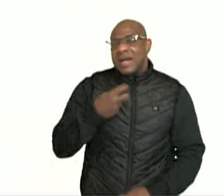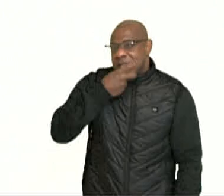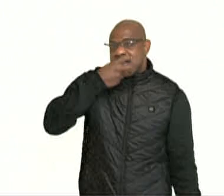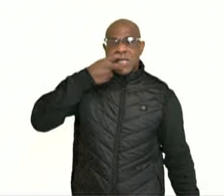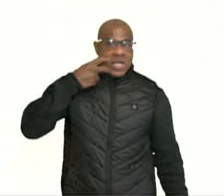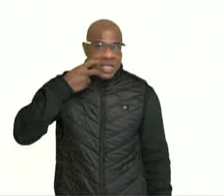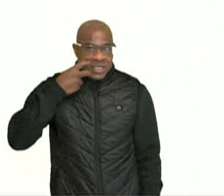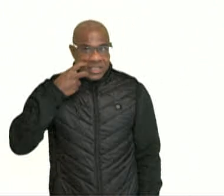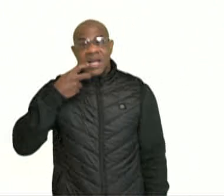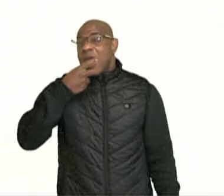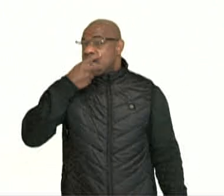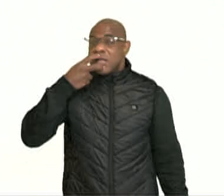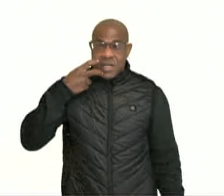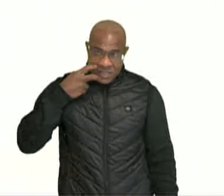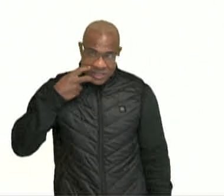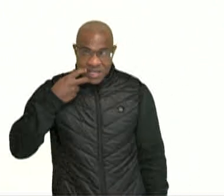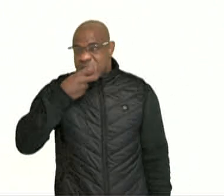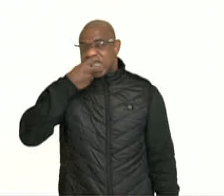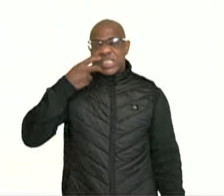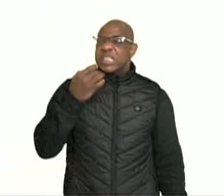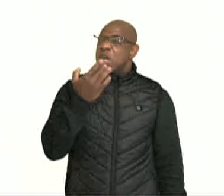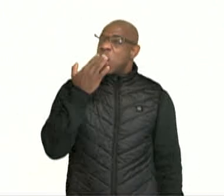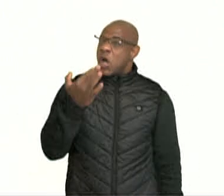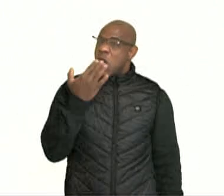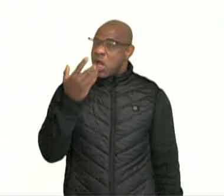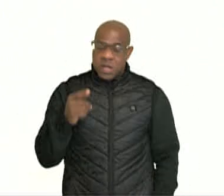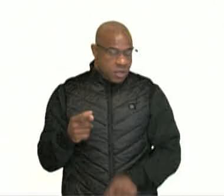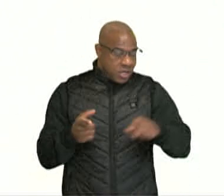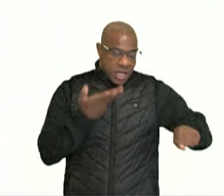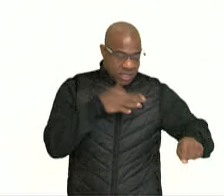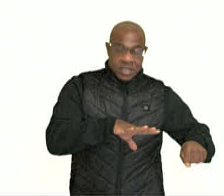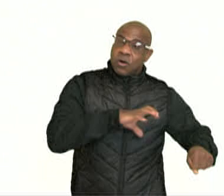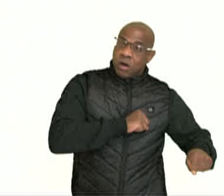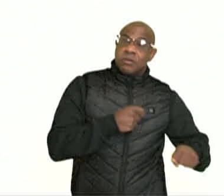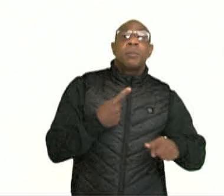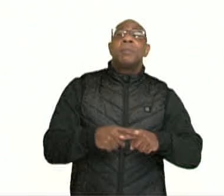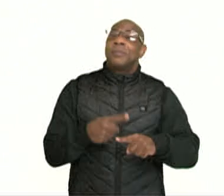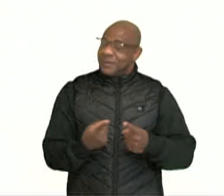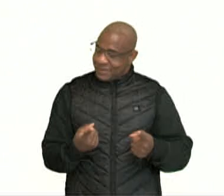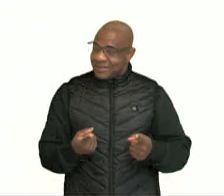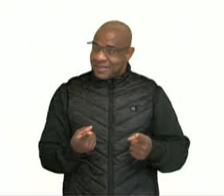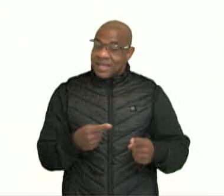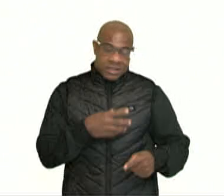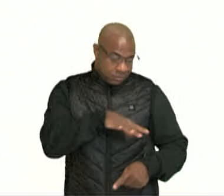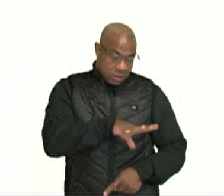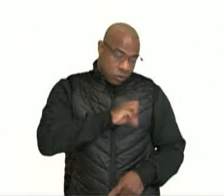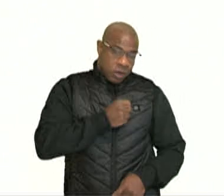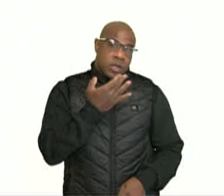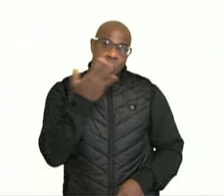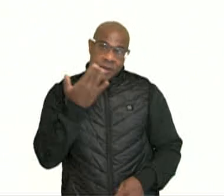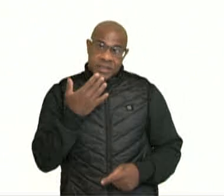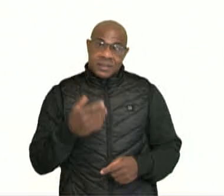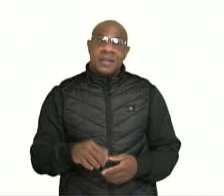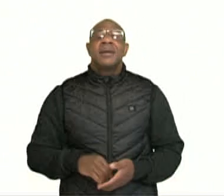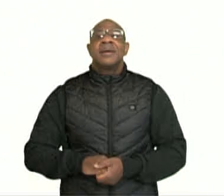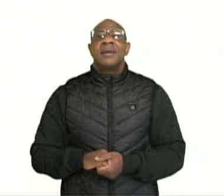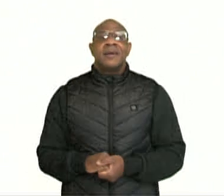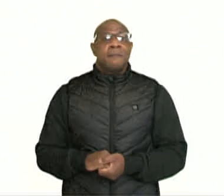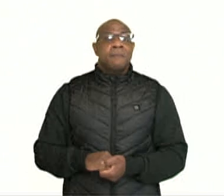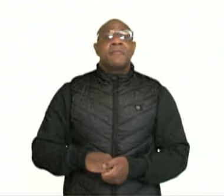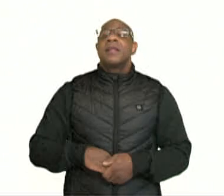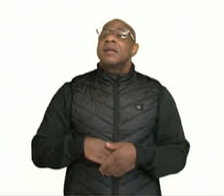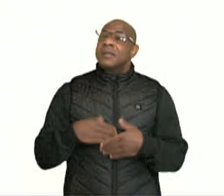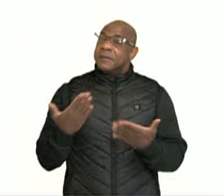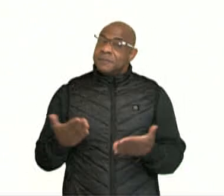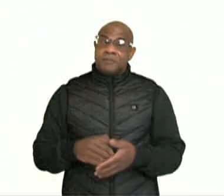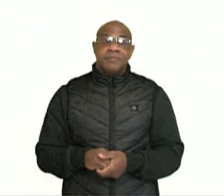a primeira. Os aparelhos coloridos atraíram as crianças. Essa é a causa. Vamos ver a consequência. Tanto